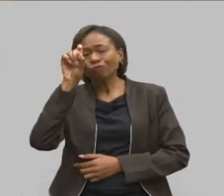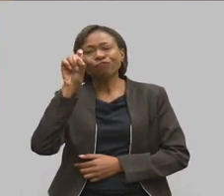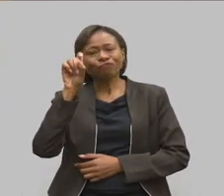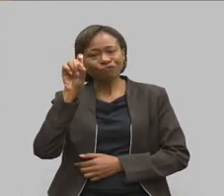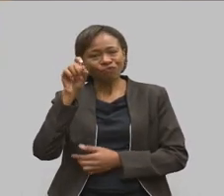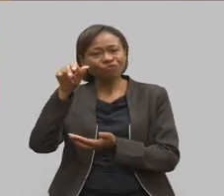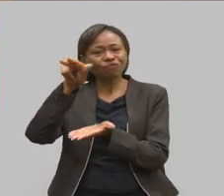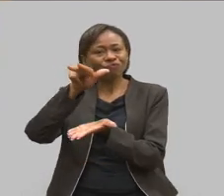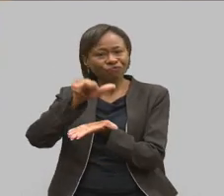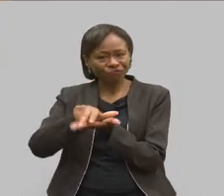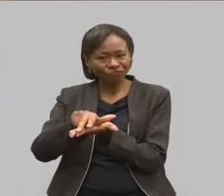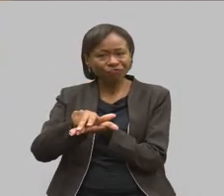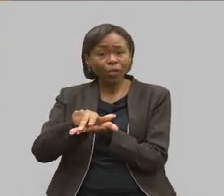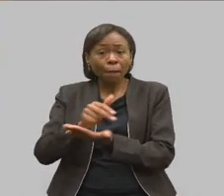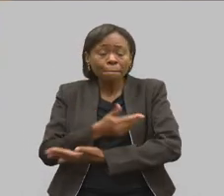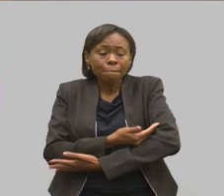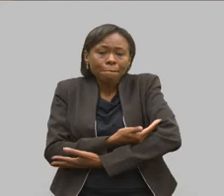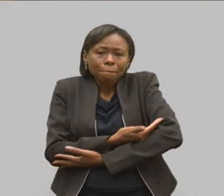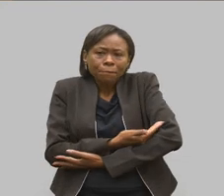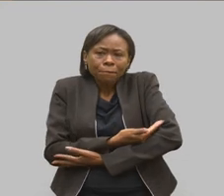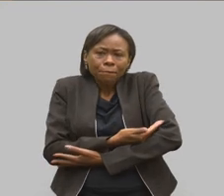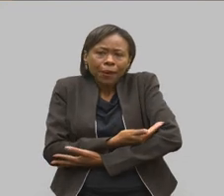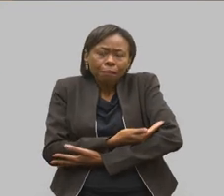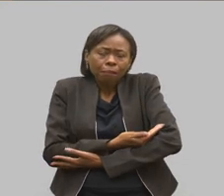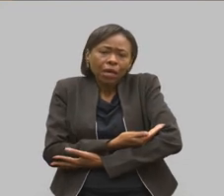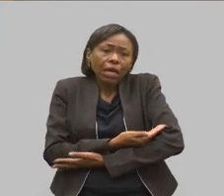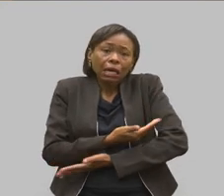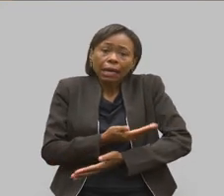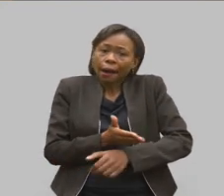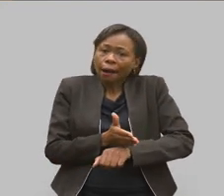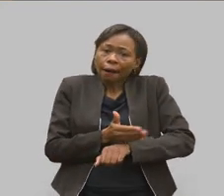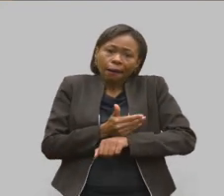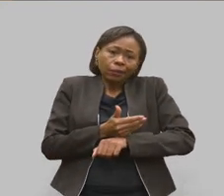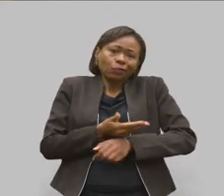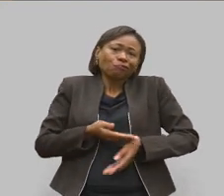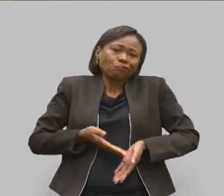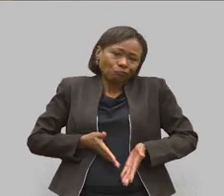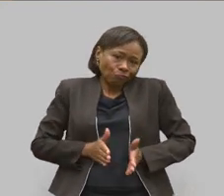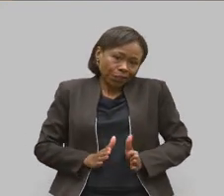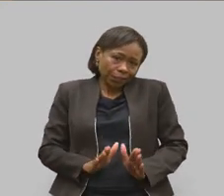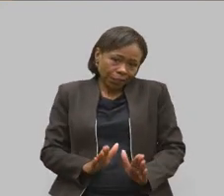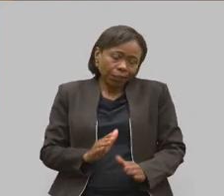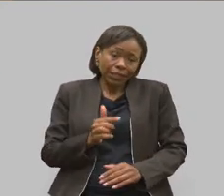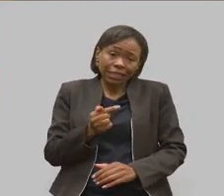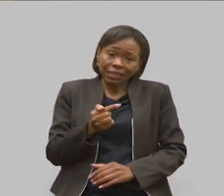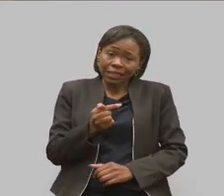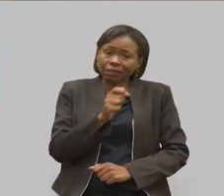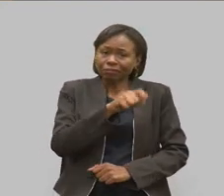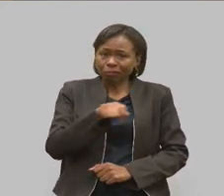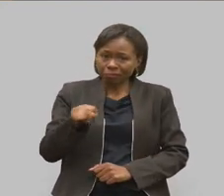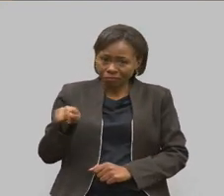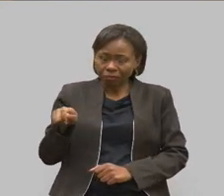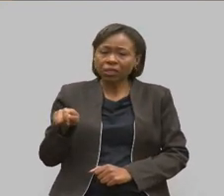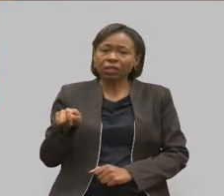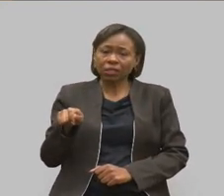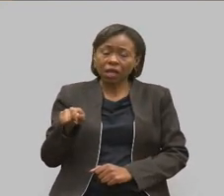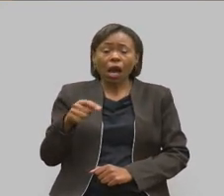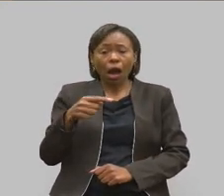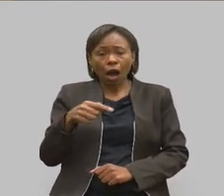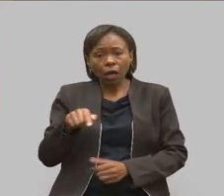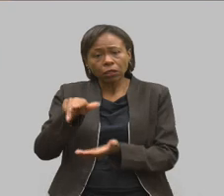tinha nascido de maneira precoce um bebê prematuro de 7 meses ele ainda